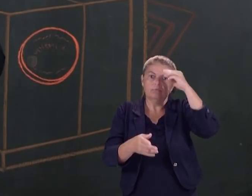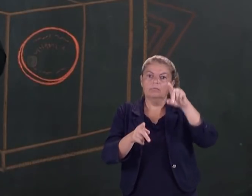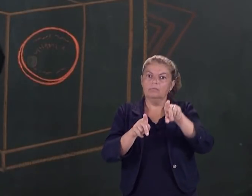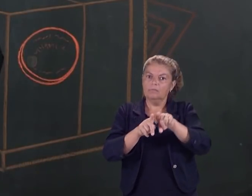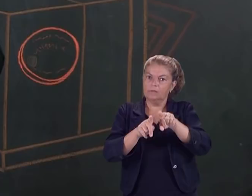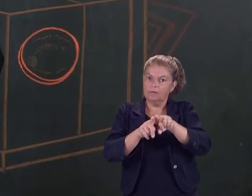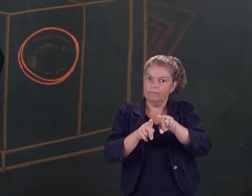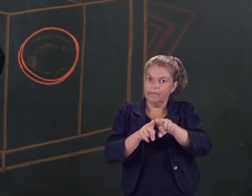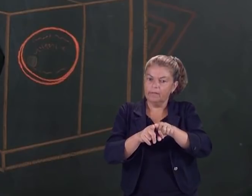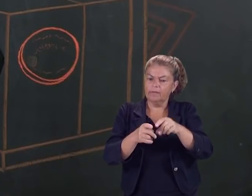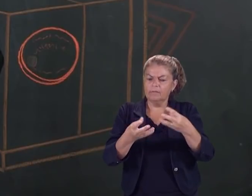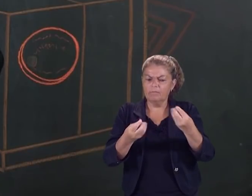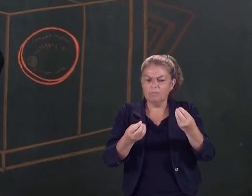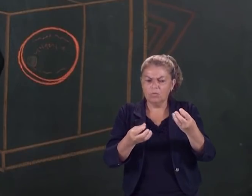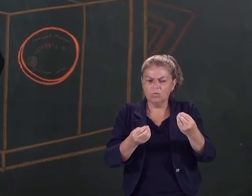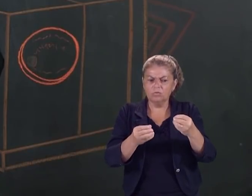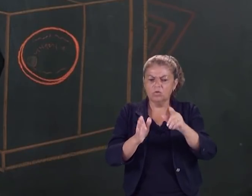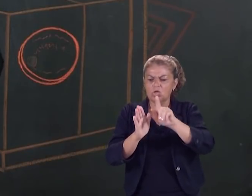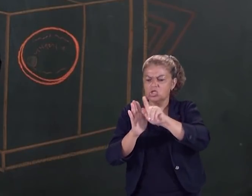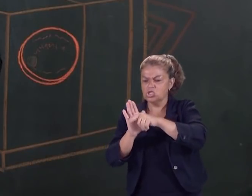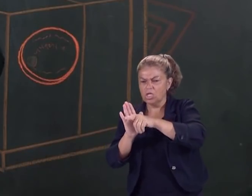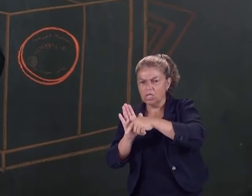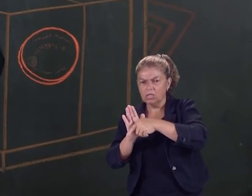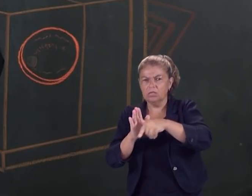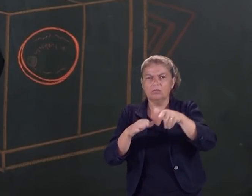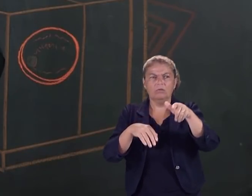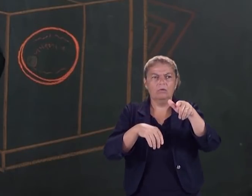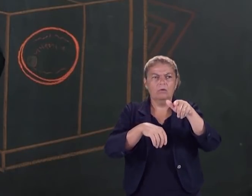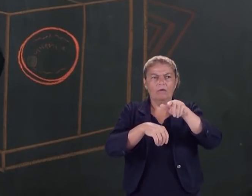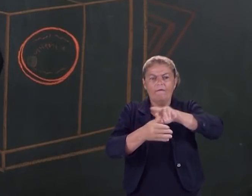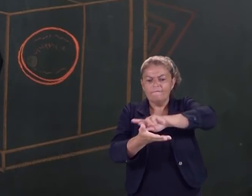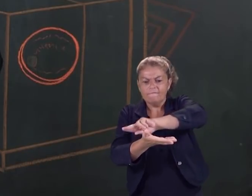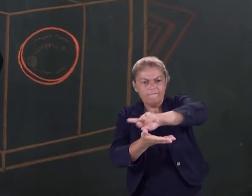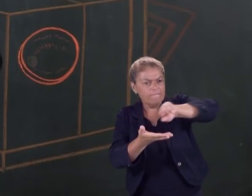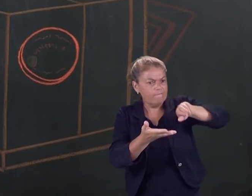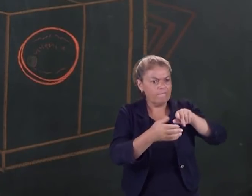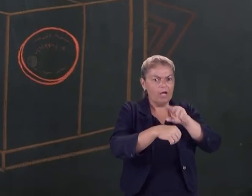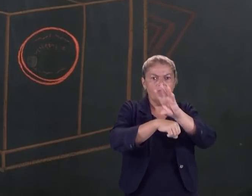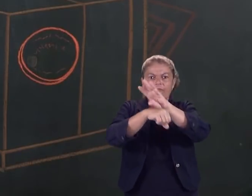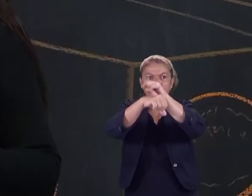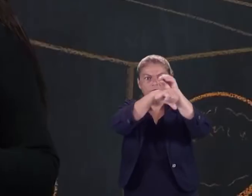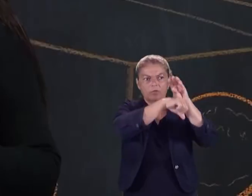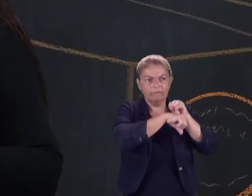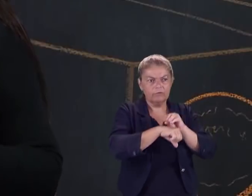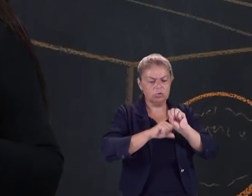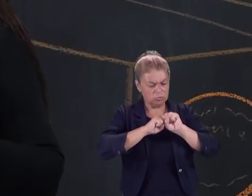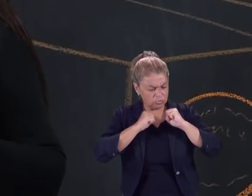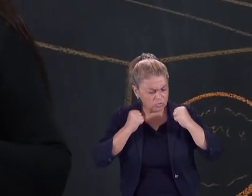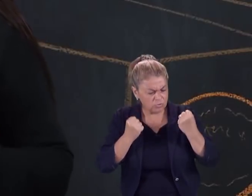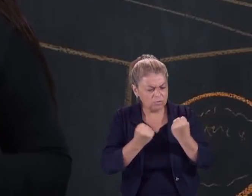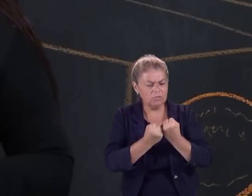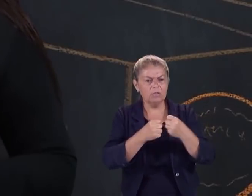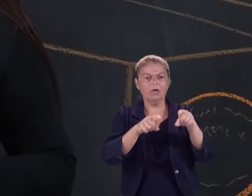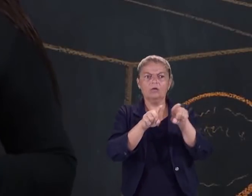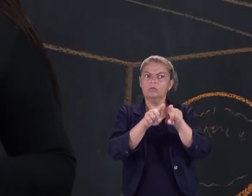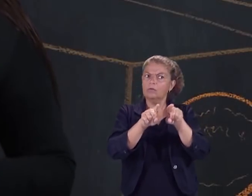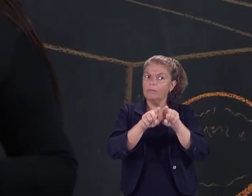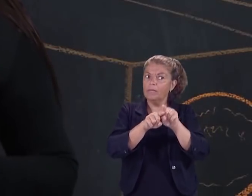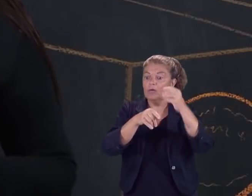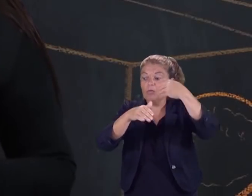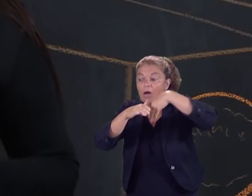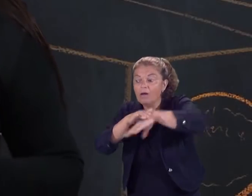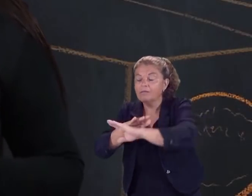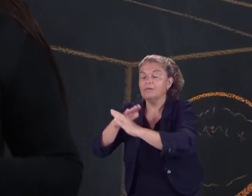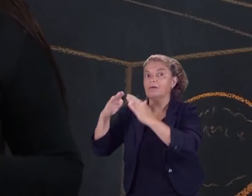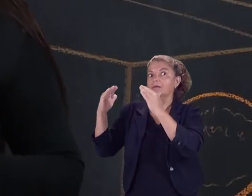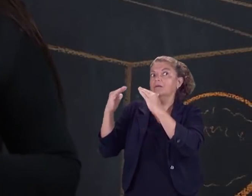existem tantos gêneros de fotografia, né, que se preocupam com isso, né? A fotografia social, justamente como uma forma de registro